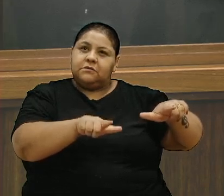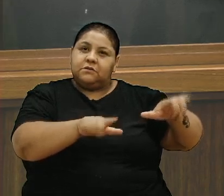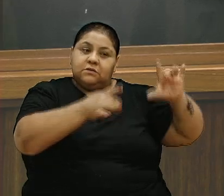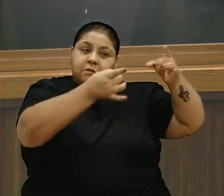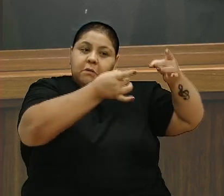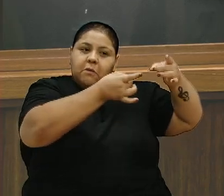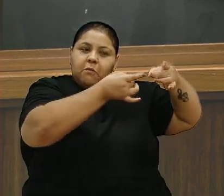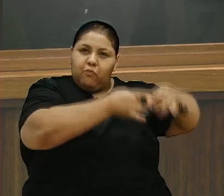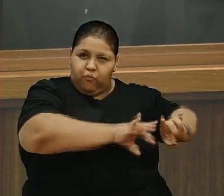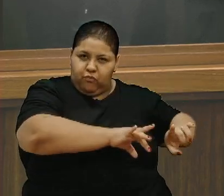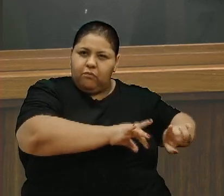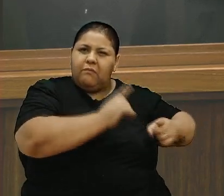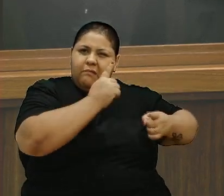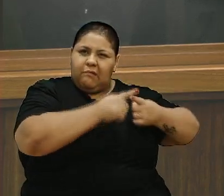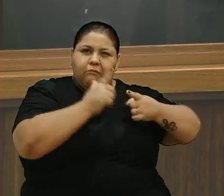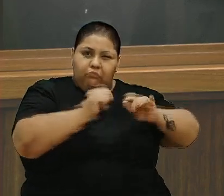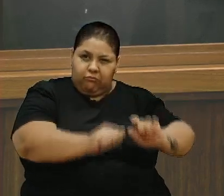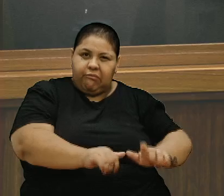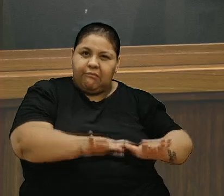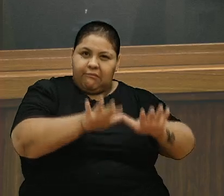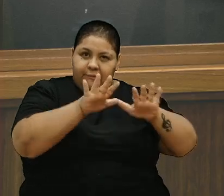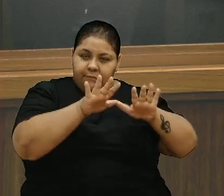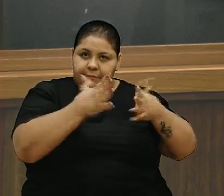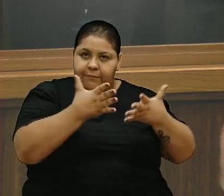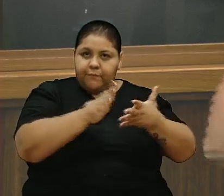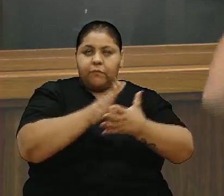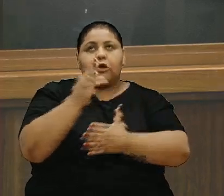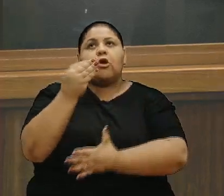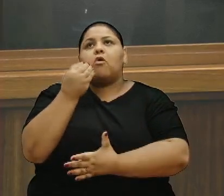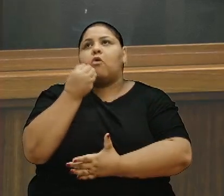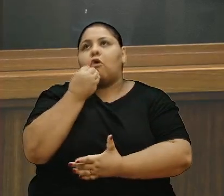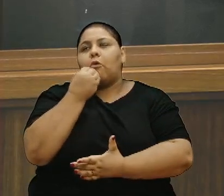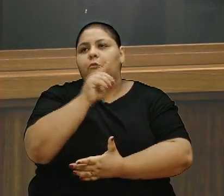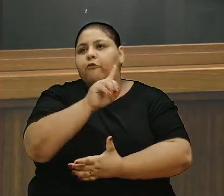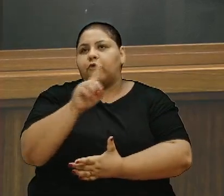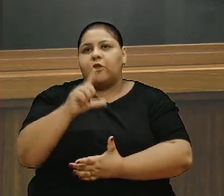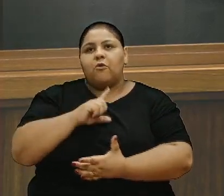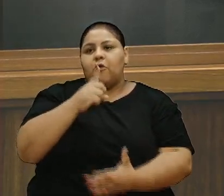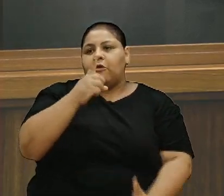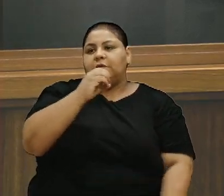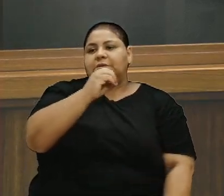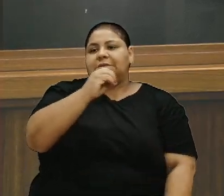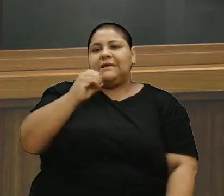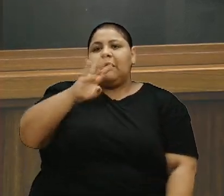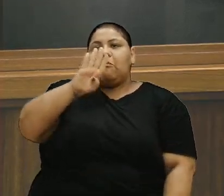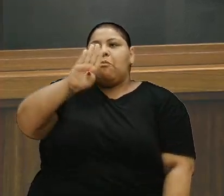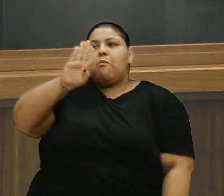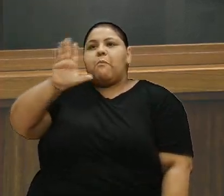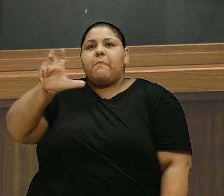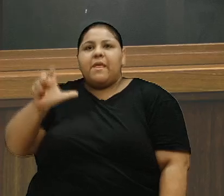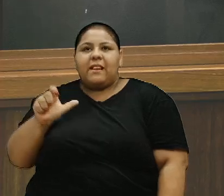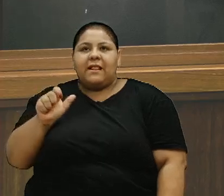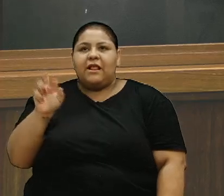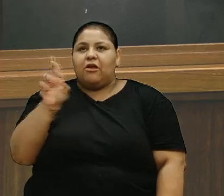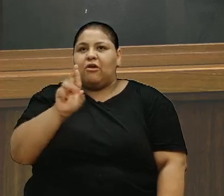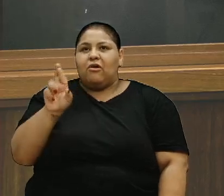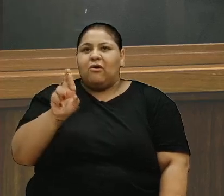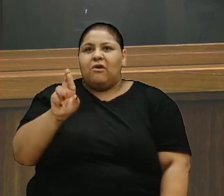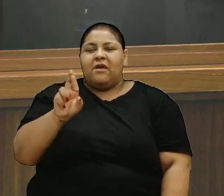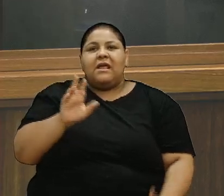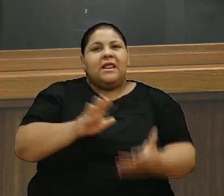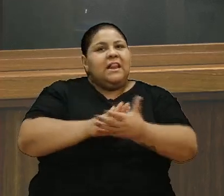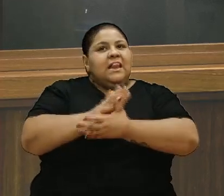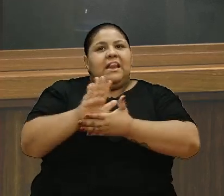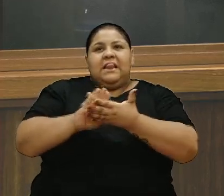atingidas por essa tragédia. Então, óbvio que não é 100 bilhões de reais, não é nada que vá